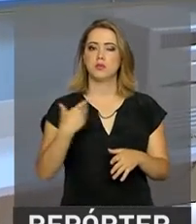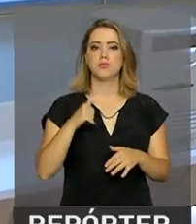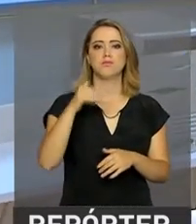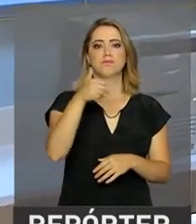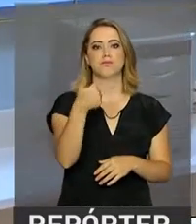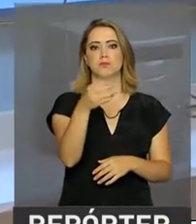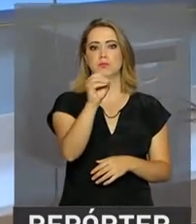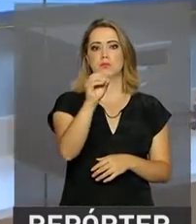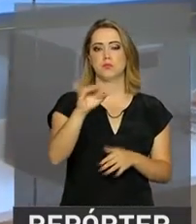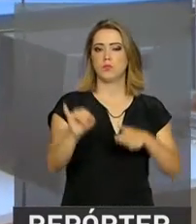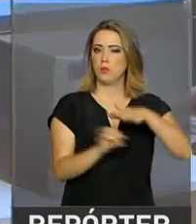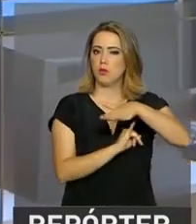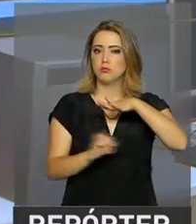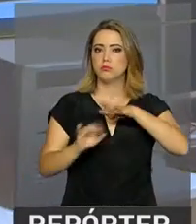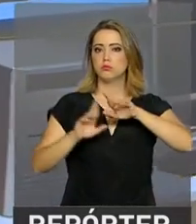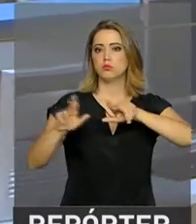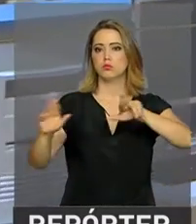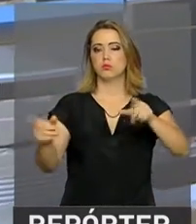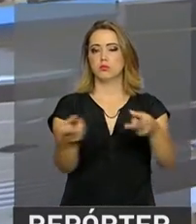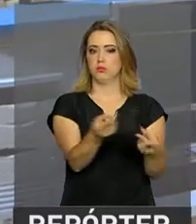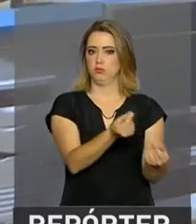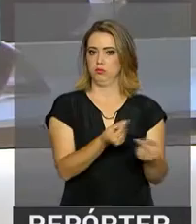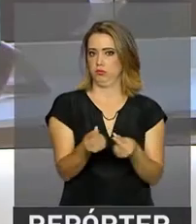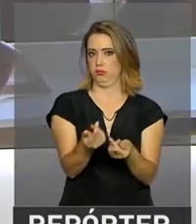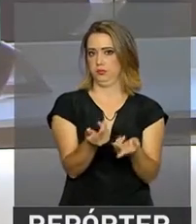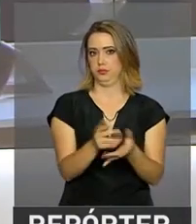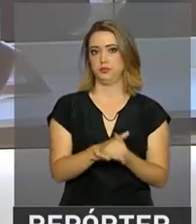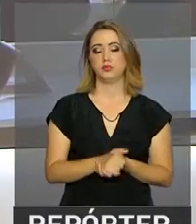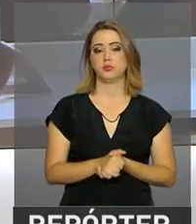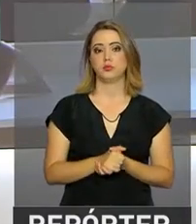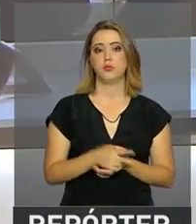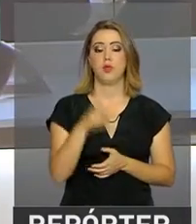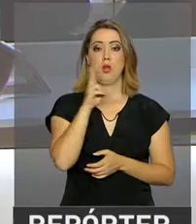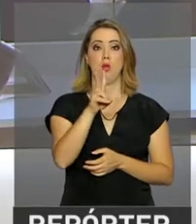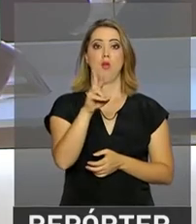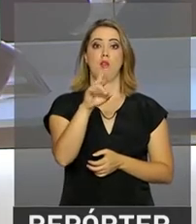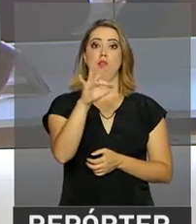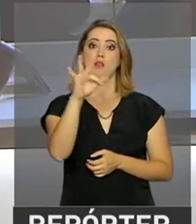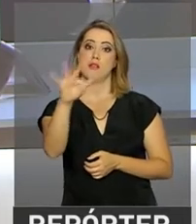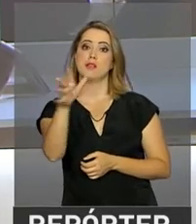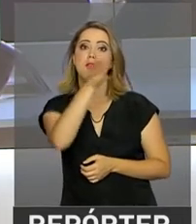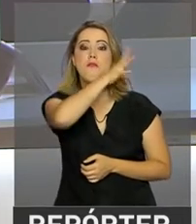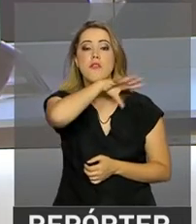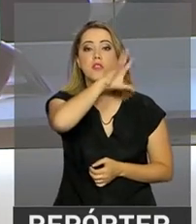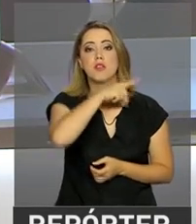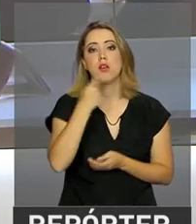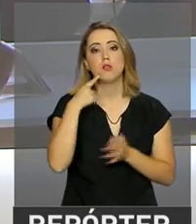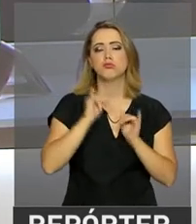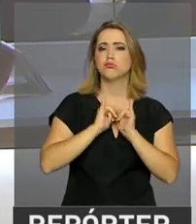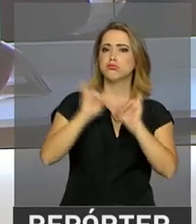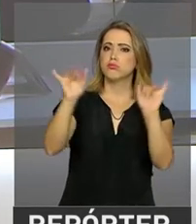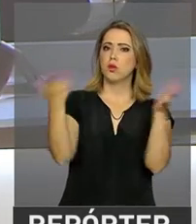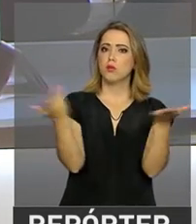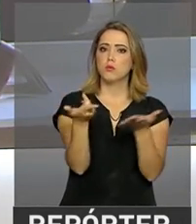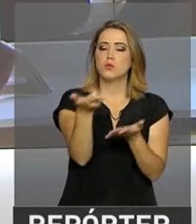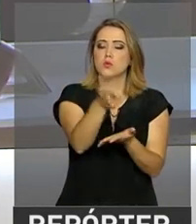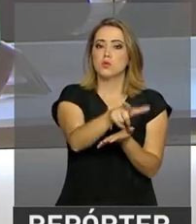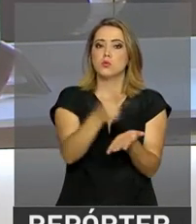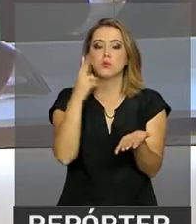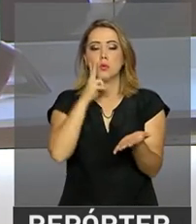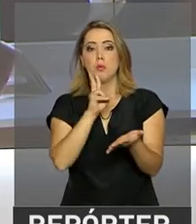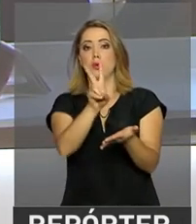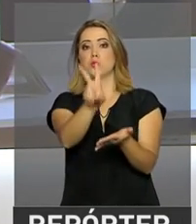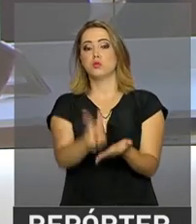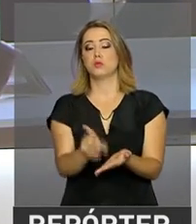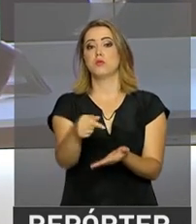mais de cem instituições financeiras e olha a receita federal libera hoje consulta a mais um lote de restituições do imposto